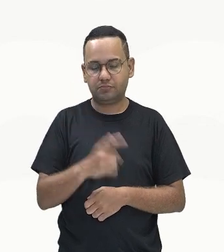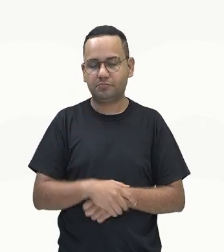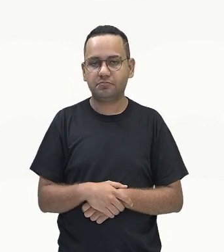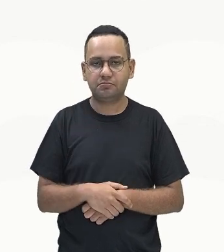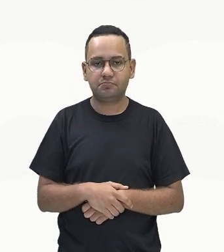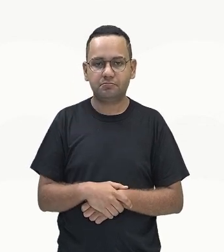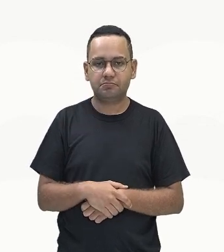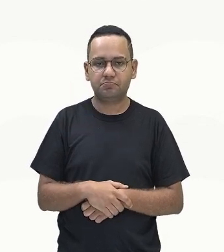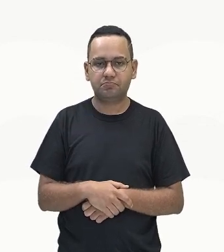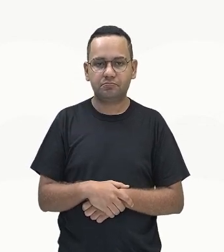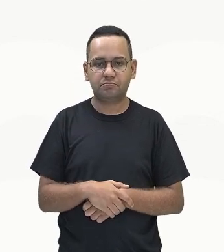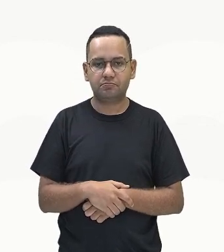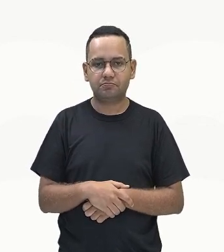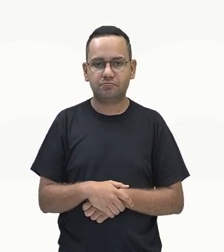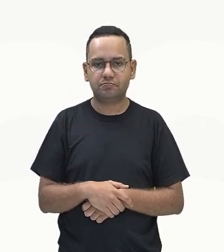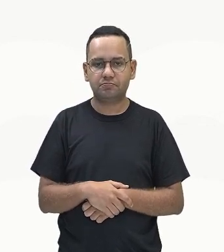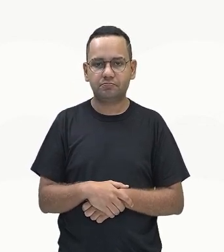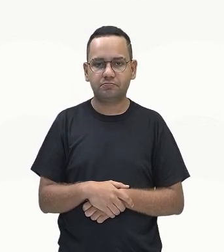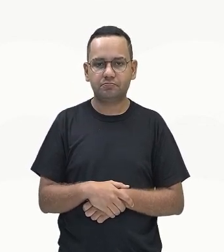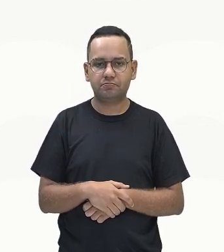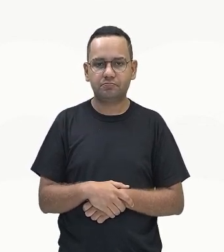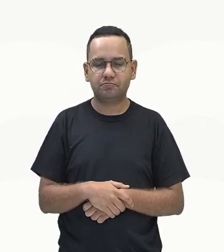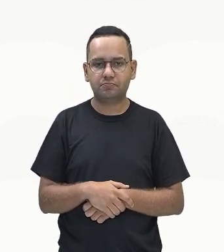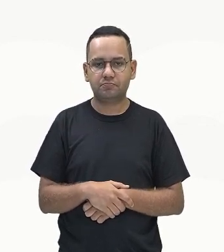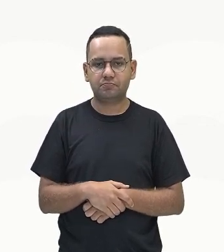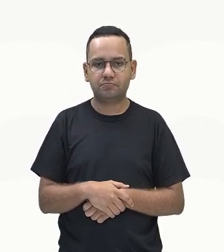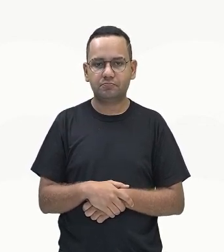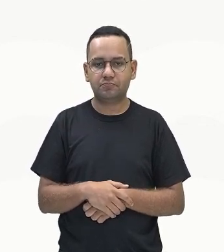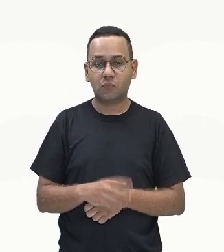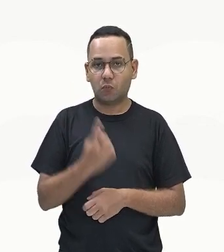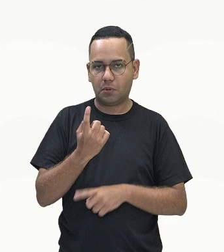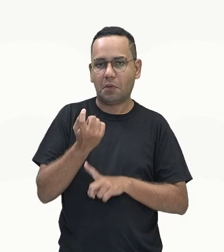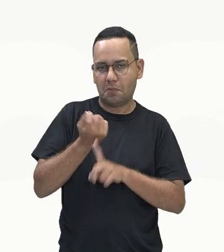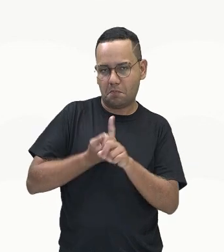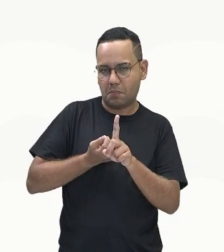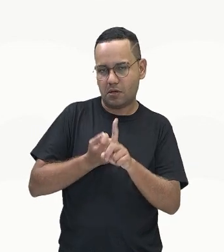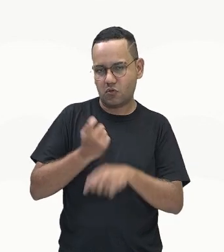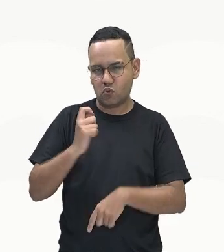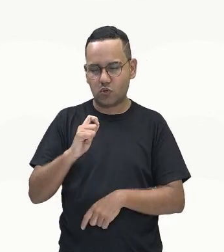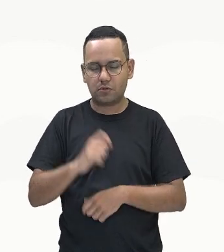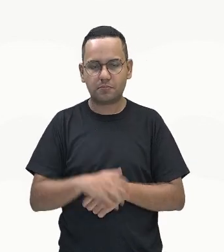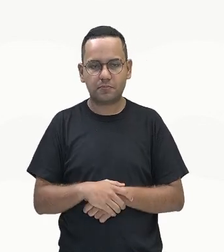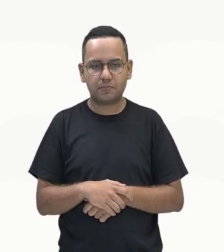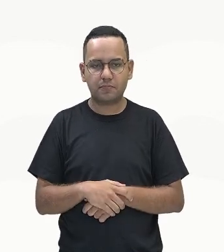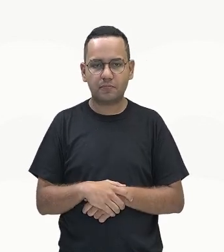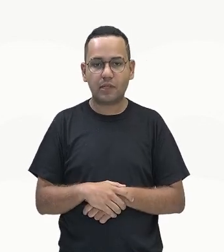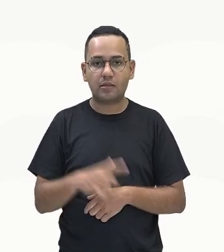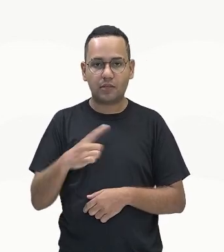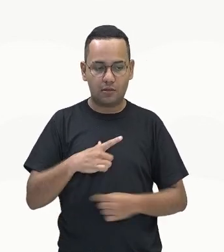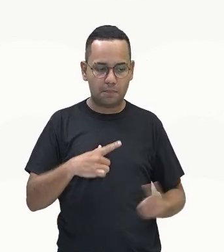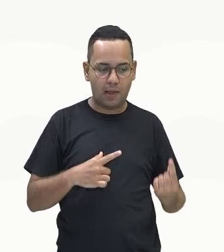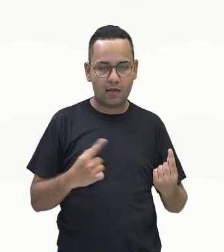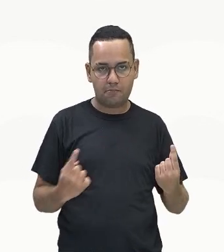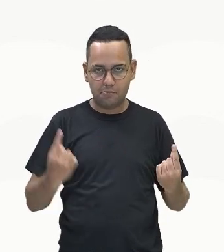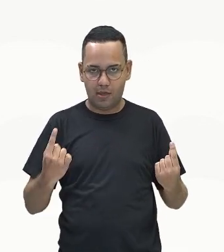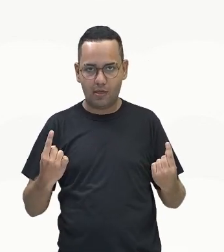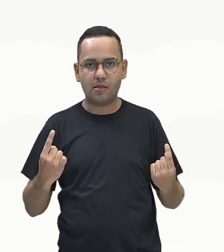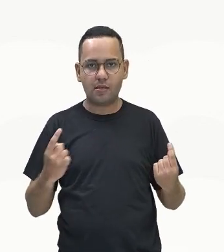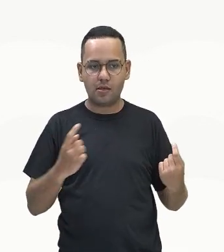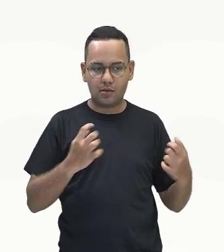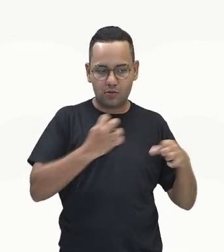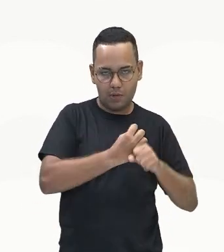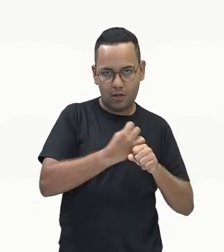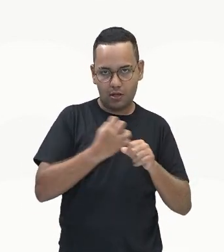né, esta aplicação no primeiro mês. Então, no primeiro mês, aplicado tanto em juros simples como em juros